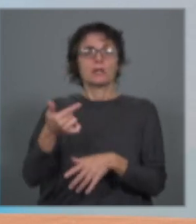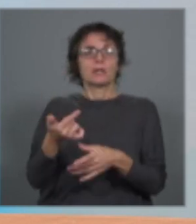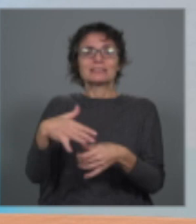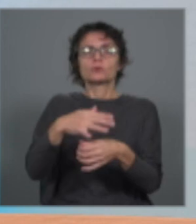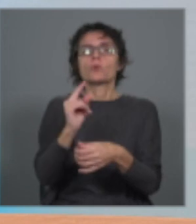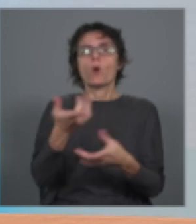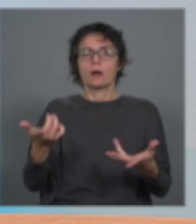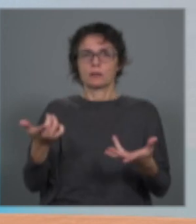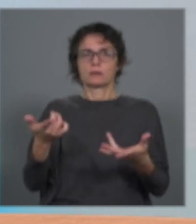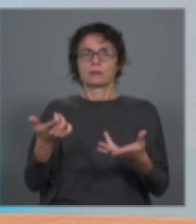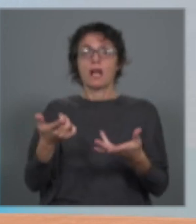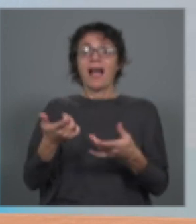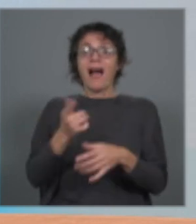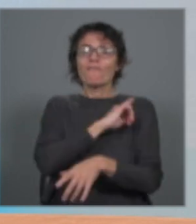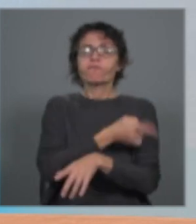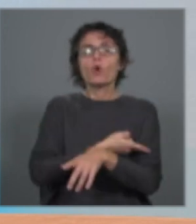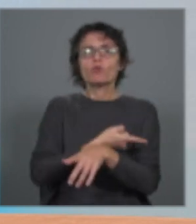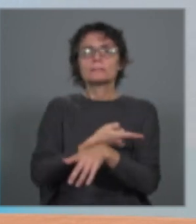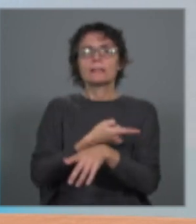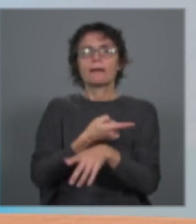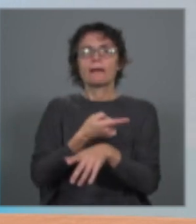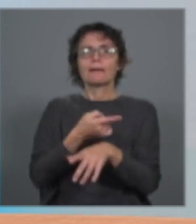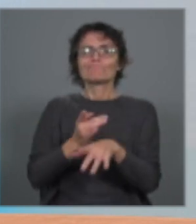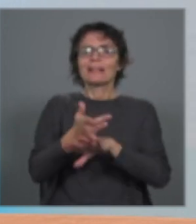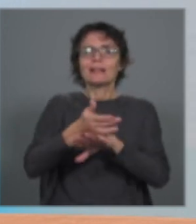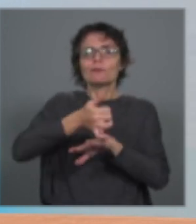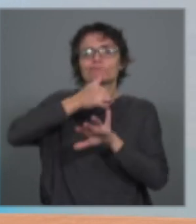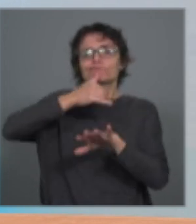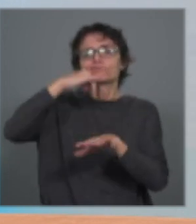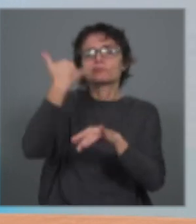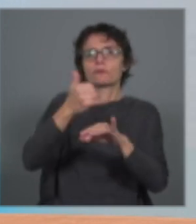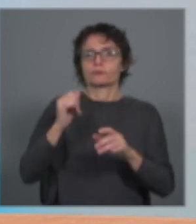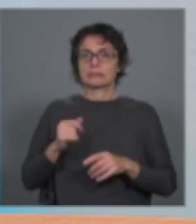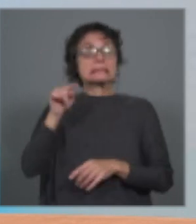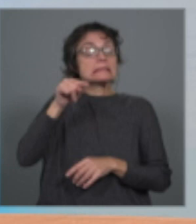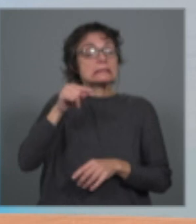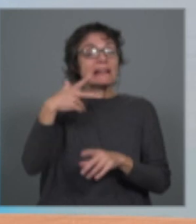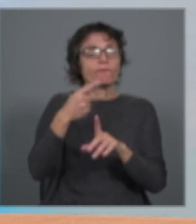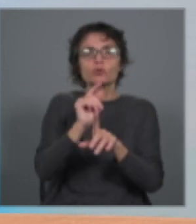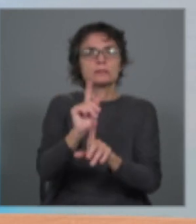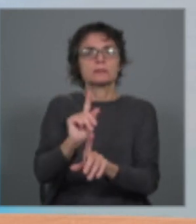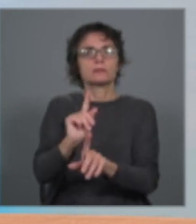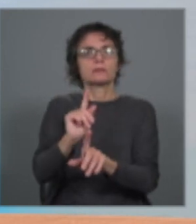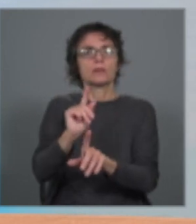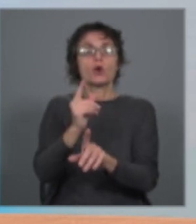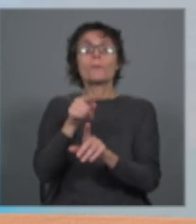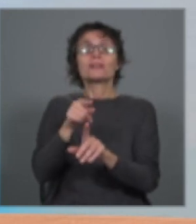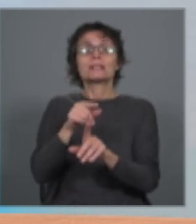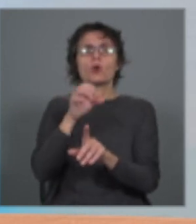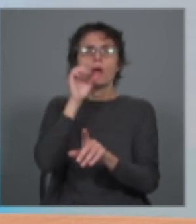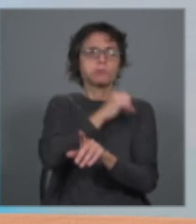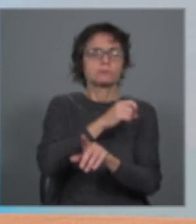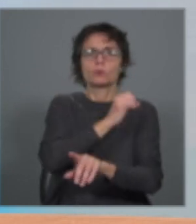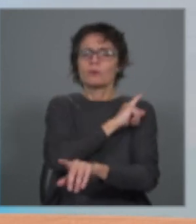a violência é o abuso da força, seja por excesso, seja por